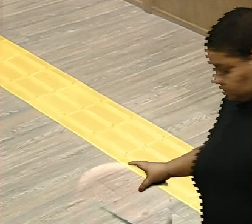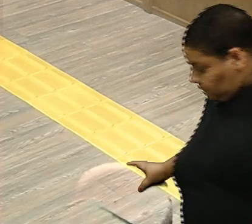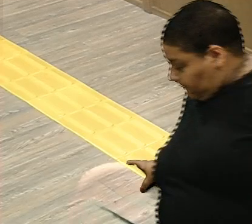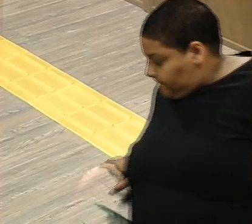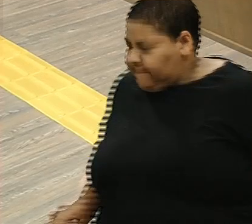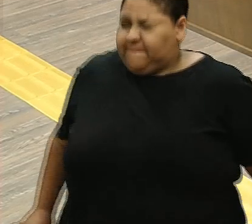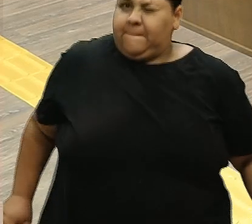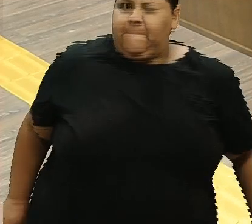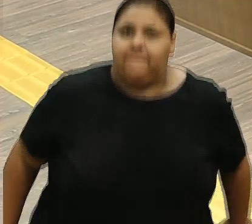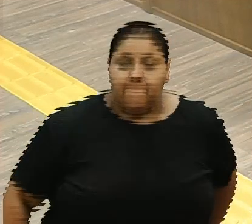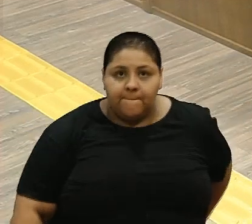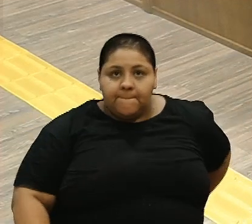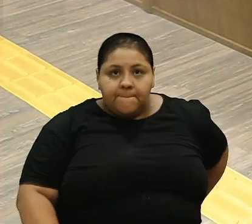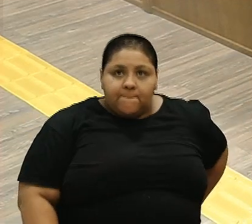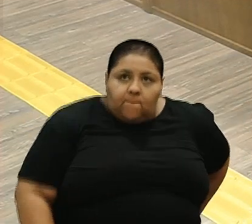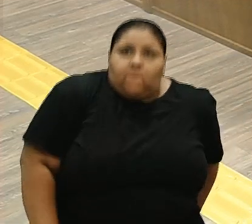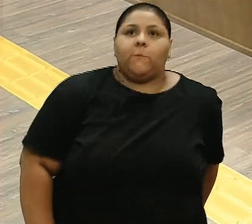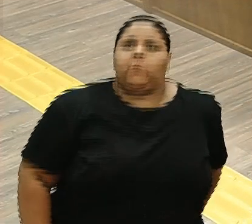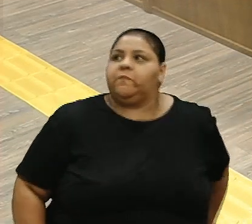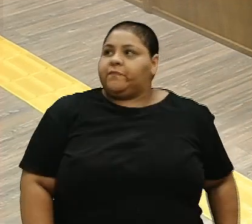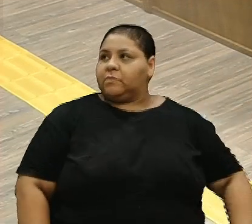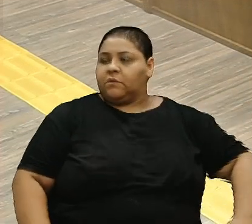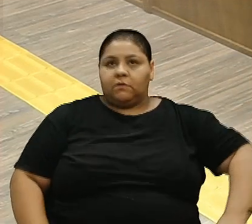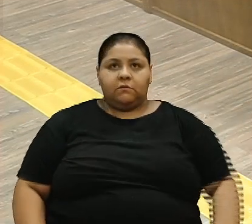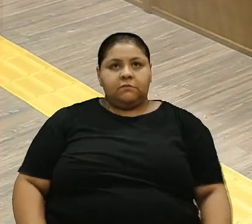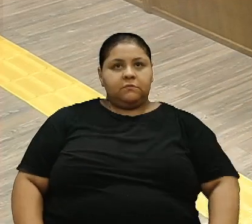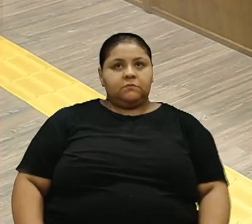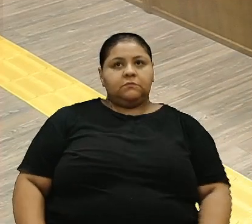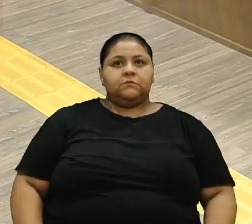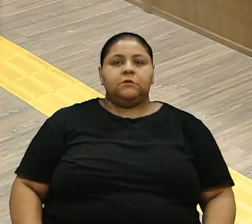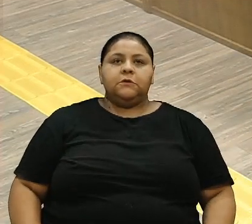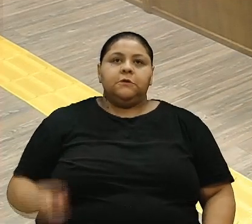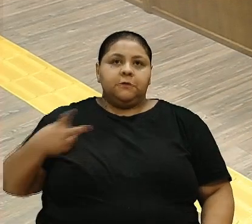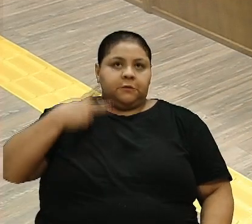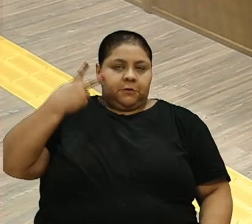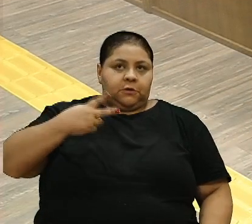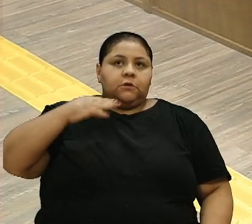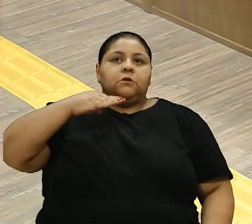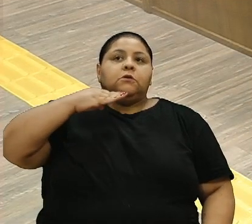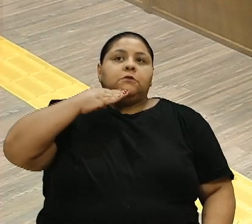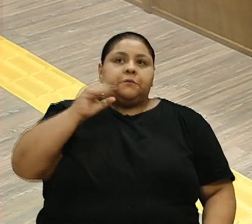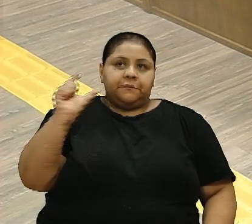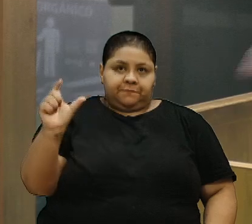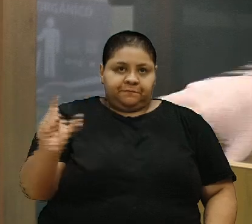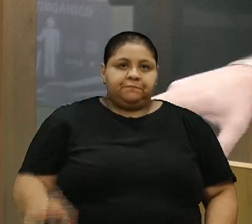Com a palavra. Quem? Vereador Bortola, com a palavra.